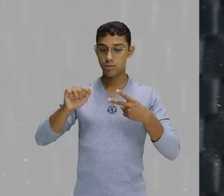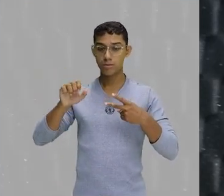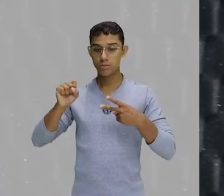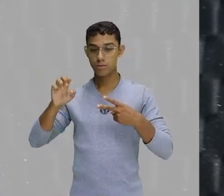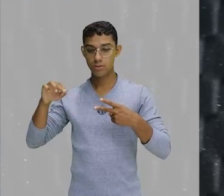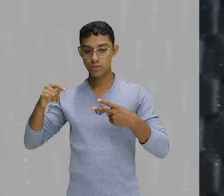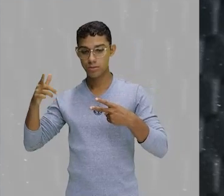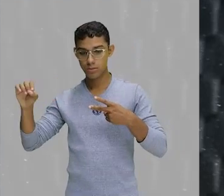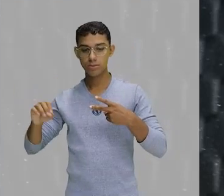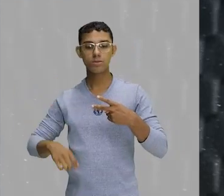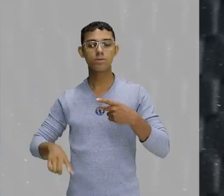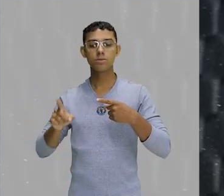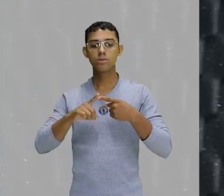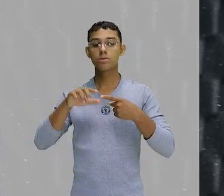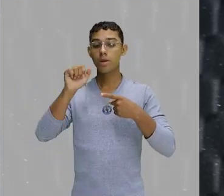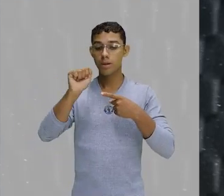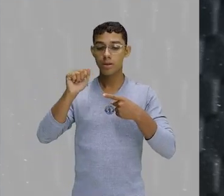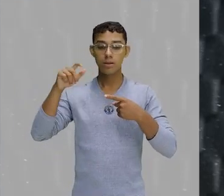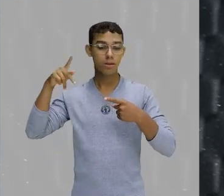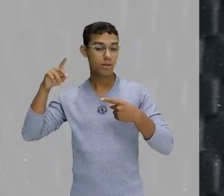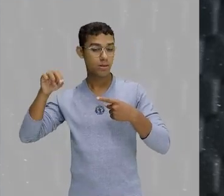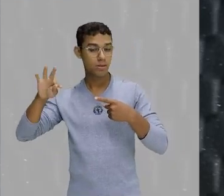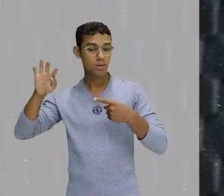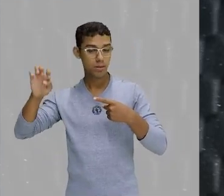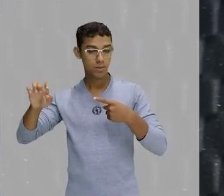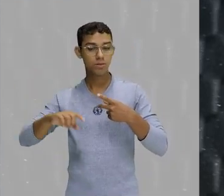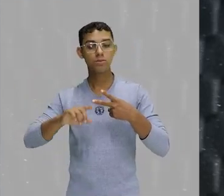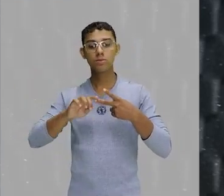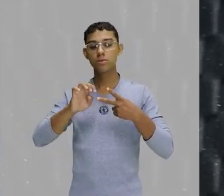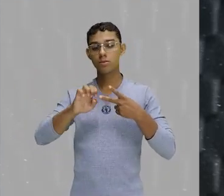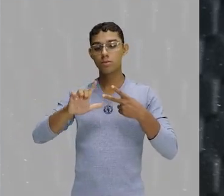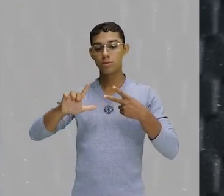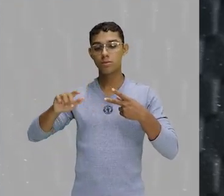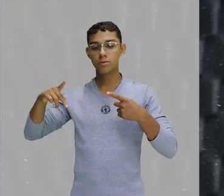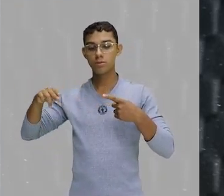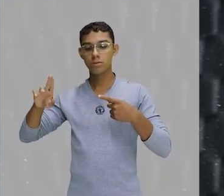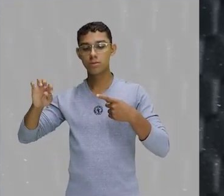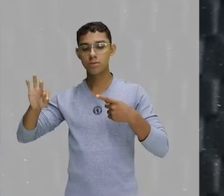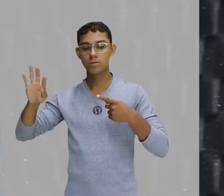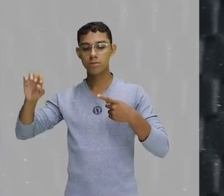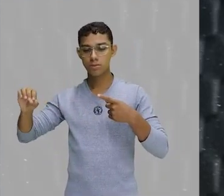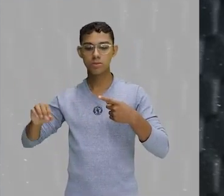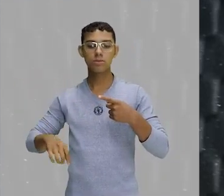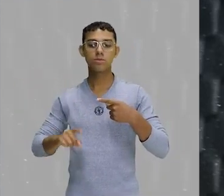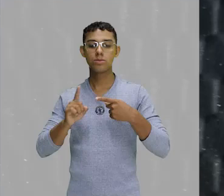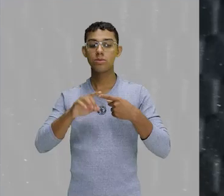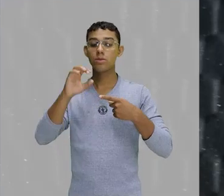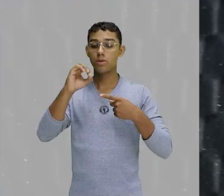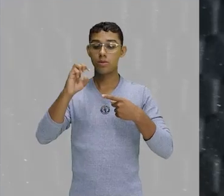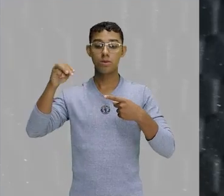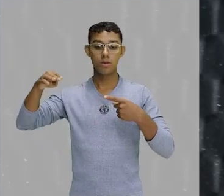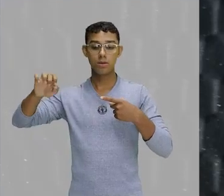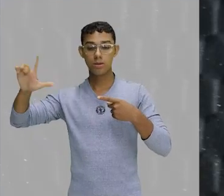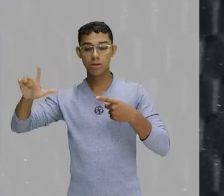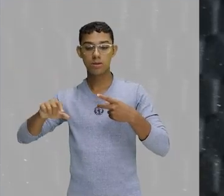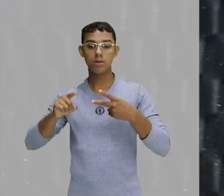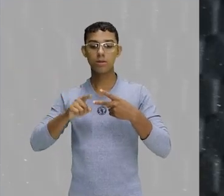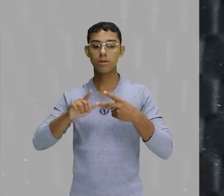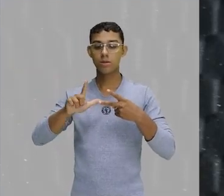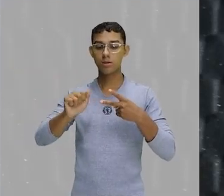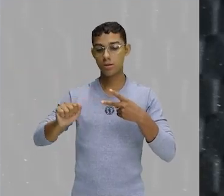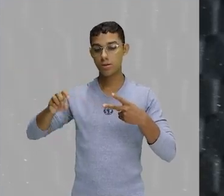ponte, el puente. O mel, la miel. A